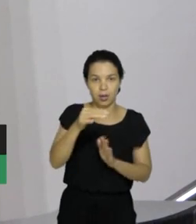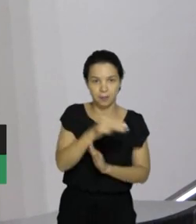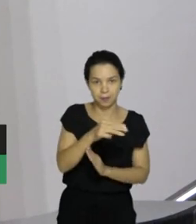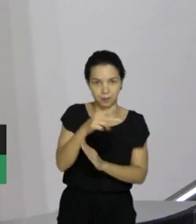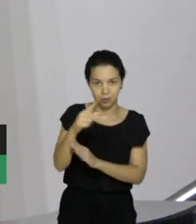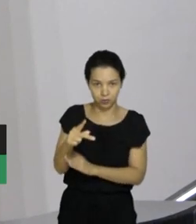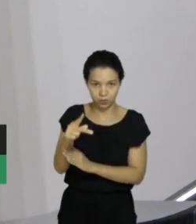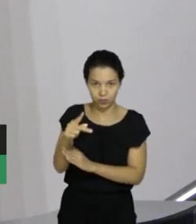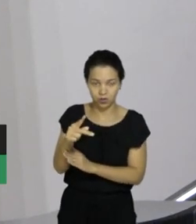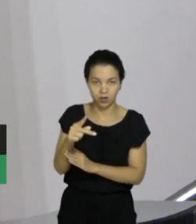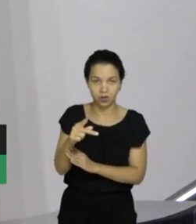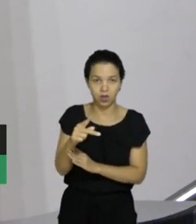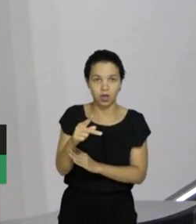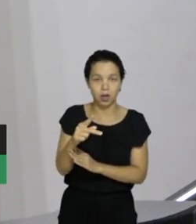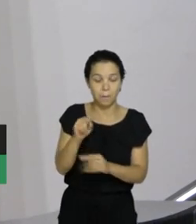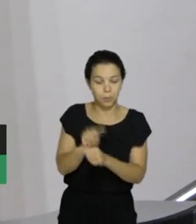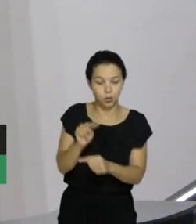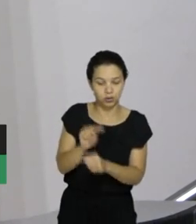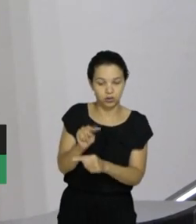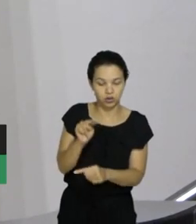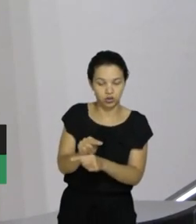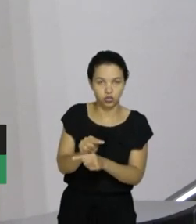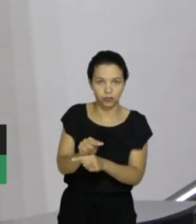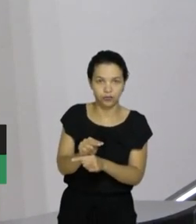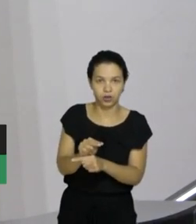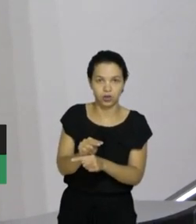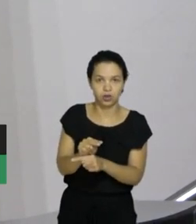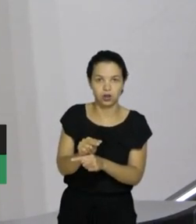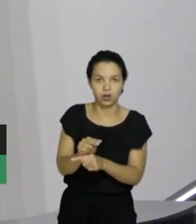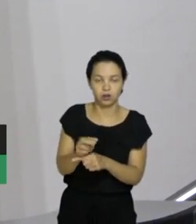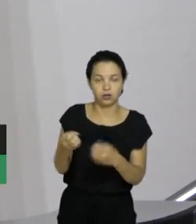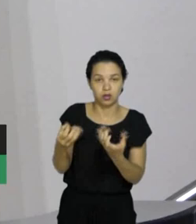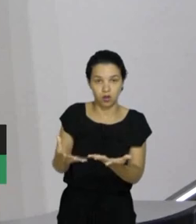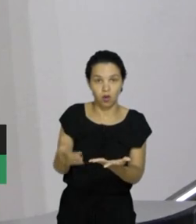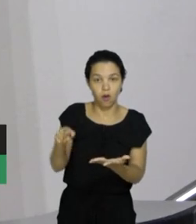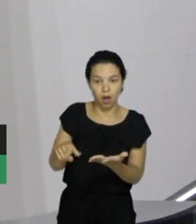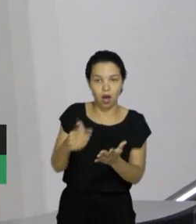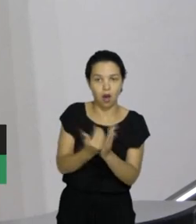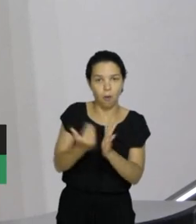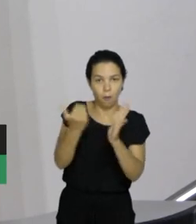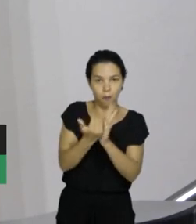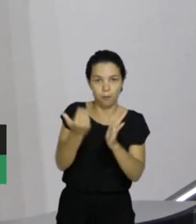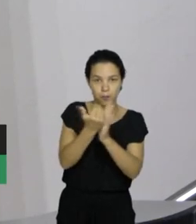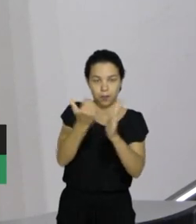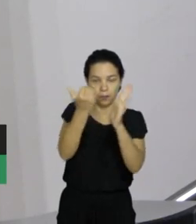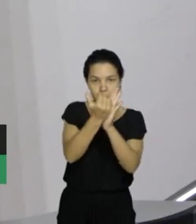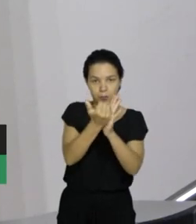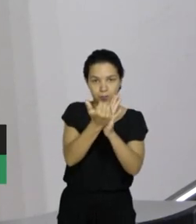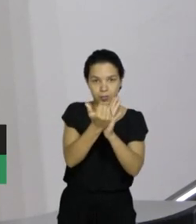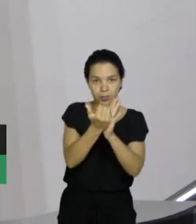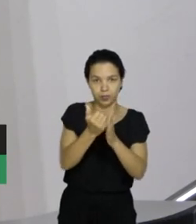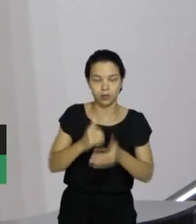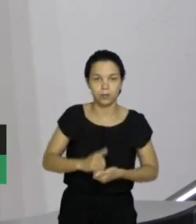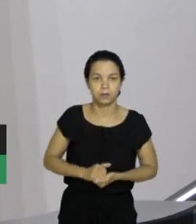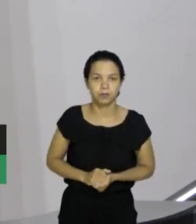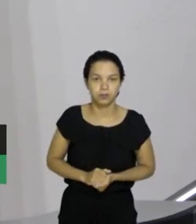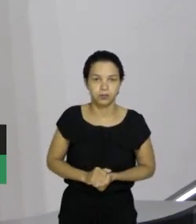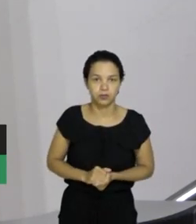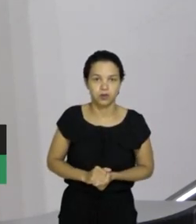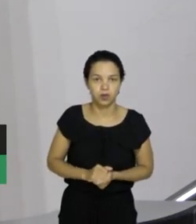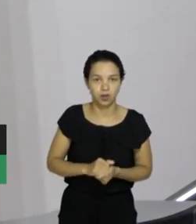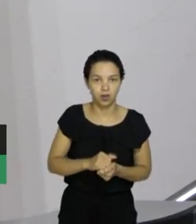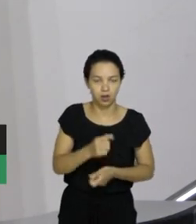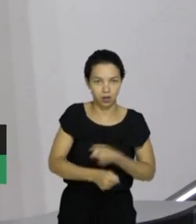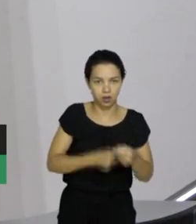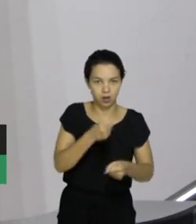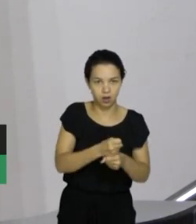e como esses casos estão aumentando ou diminuindo em comparação com os anos anteriores